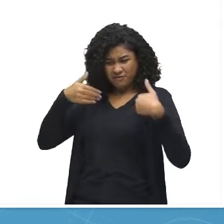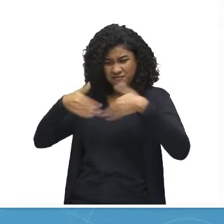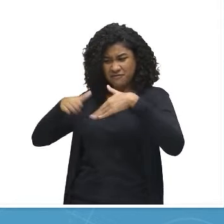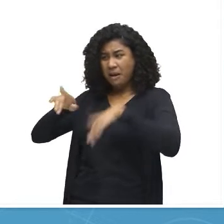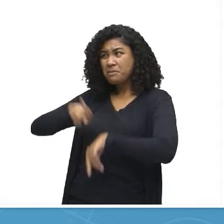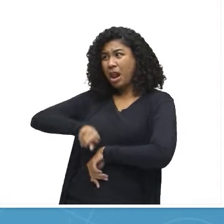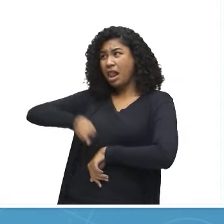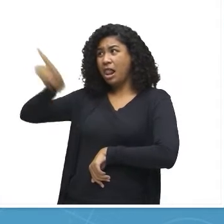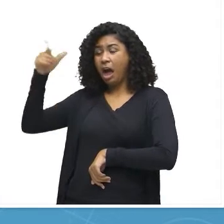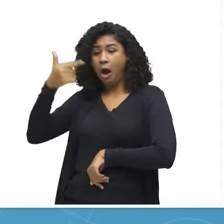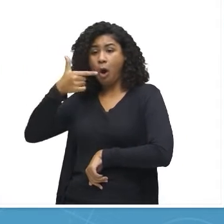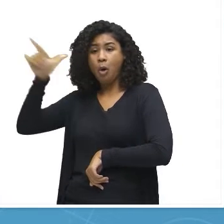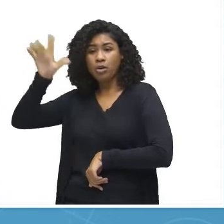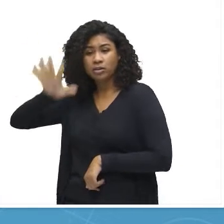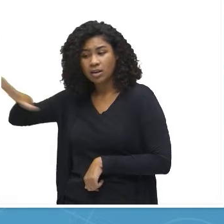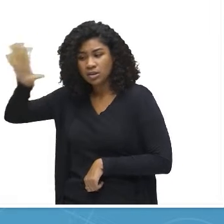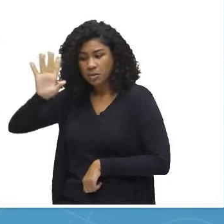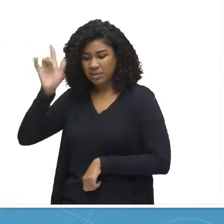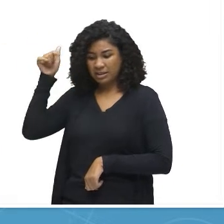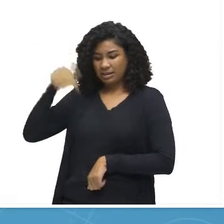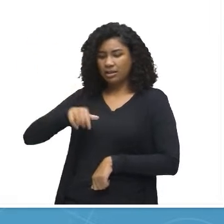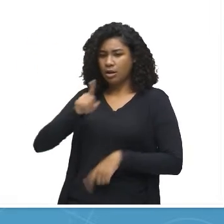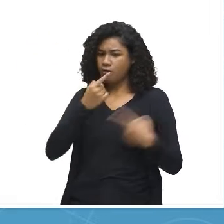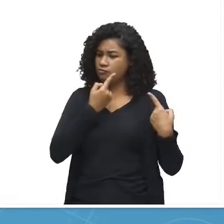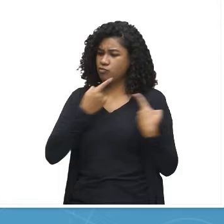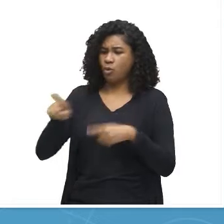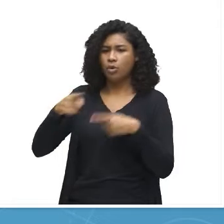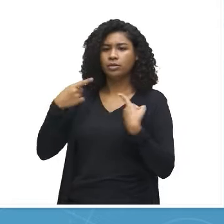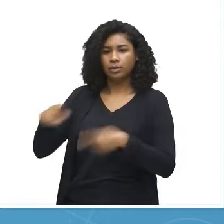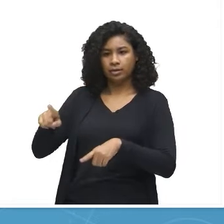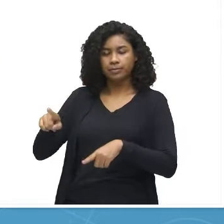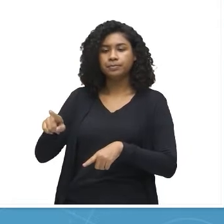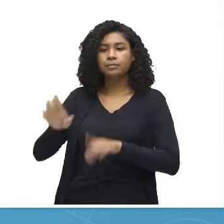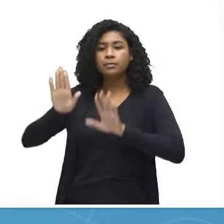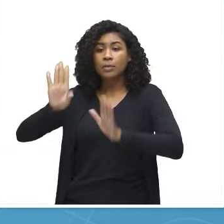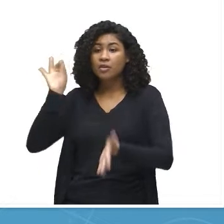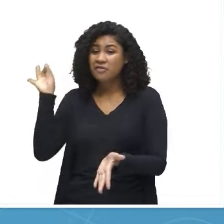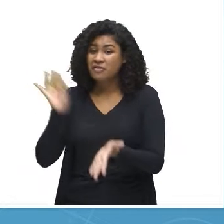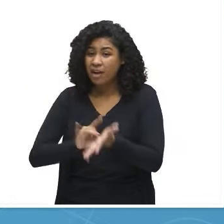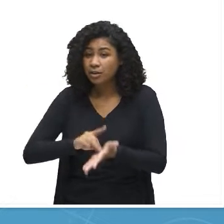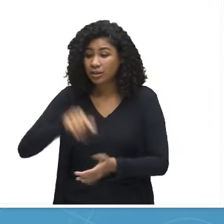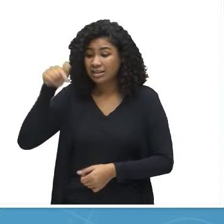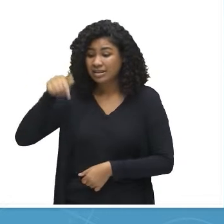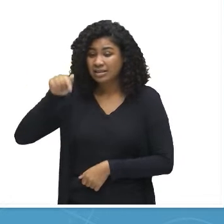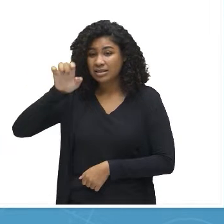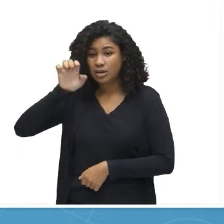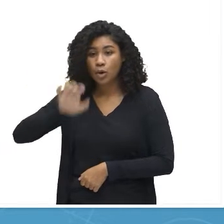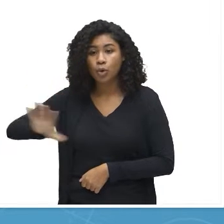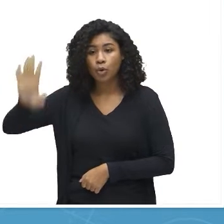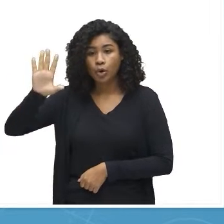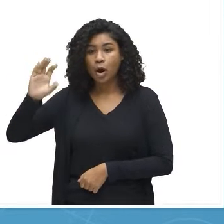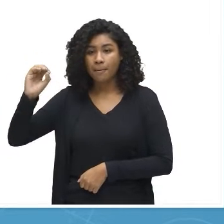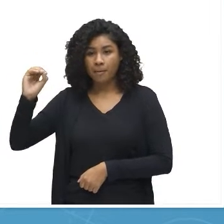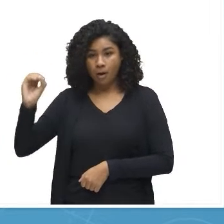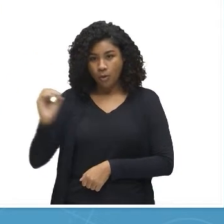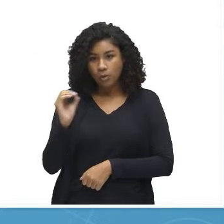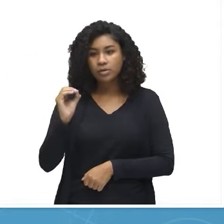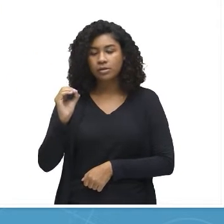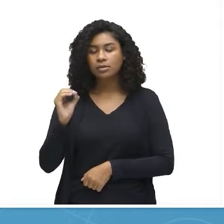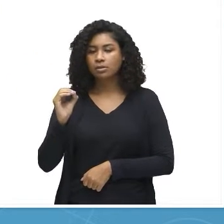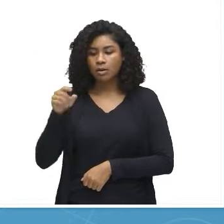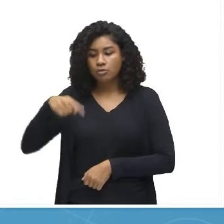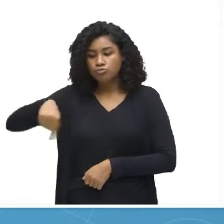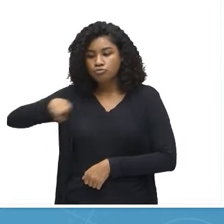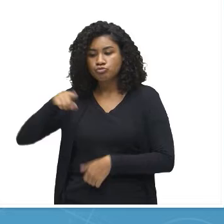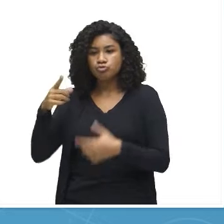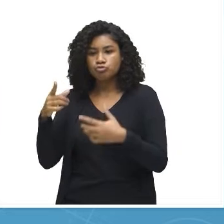parte que a gente chama de Península Ibérica, que é Portugal e Espanha, mas o fato é que essa Europa Ocidental aqui, eles não conseguem dominar por